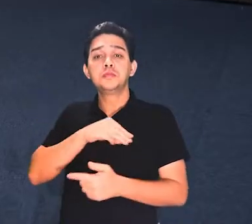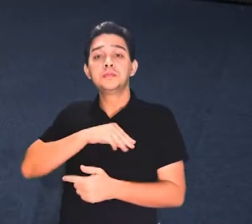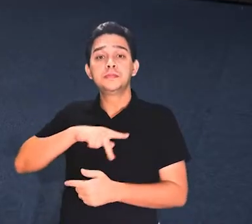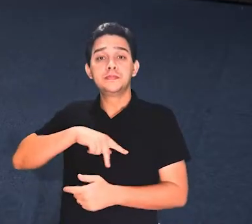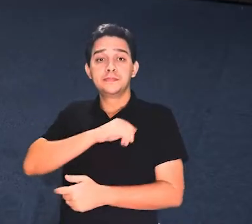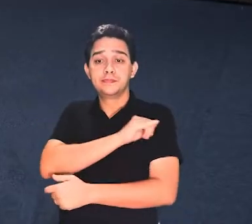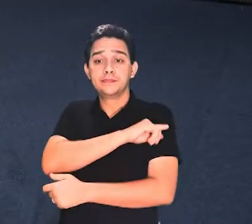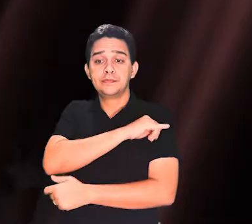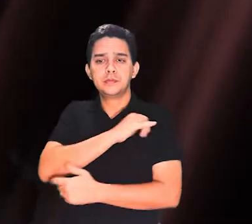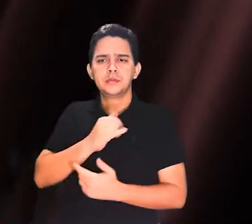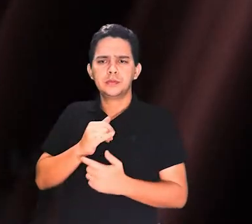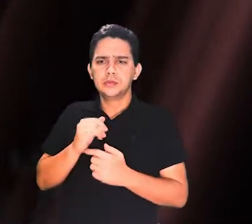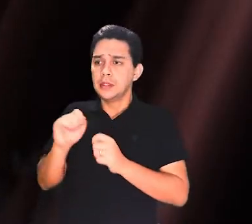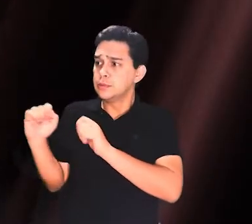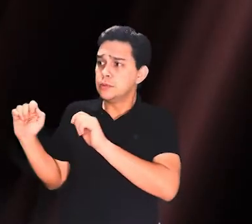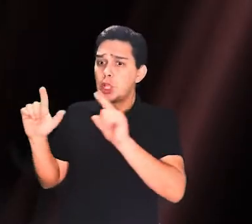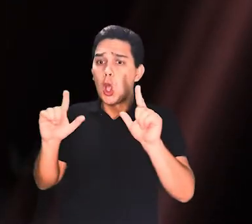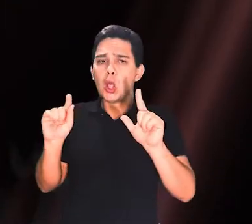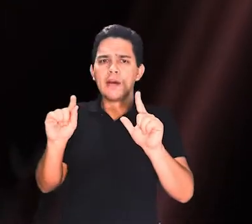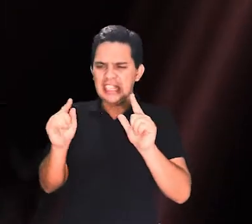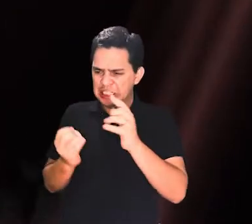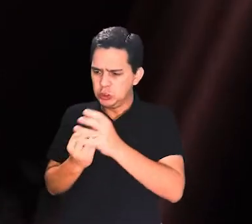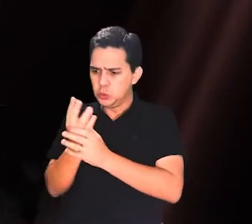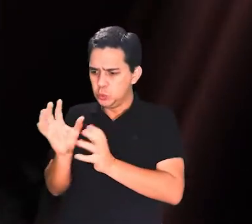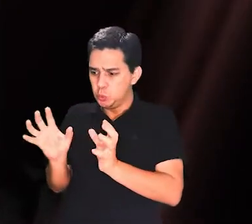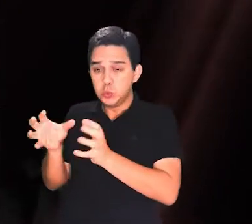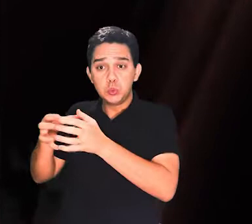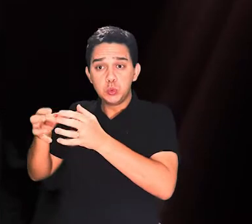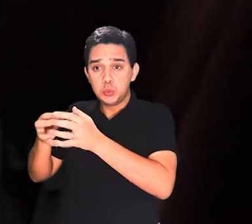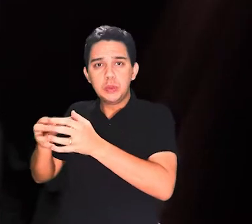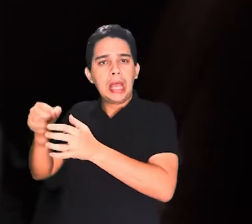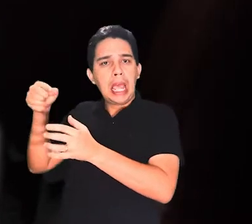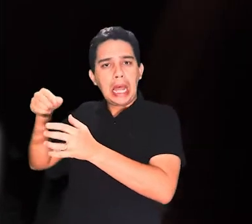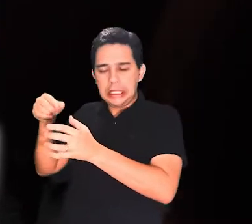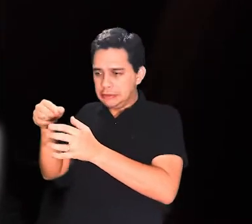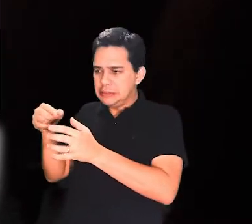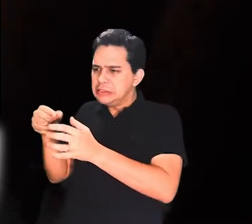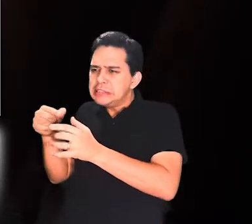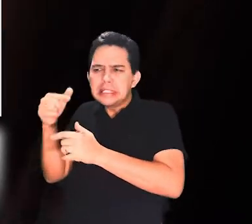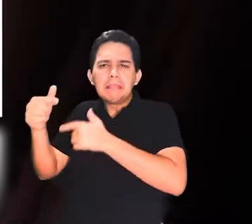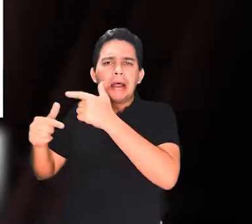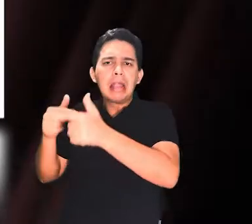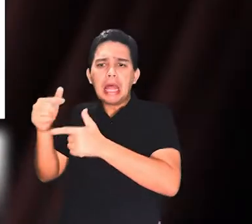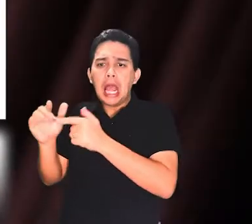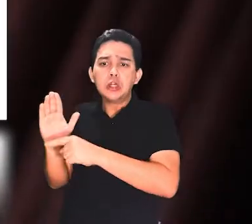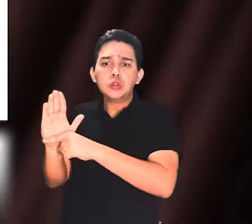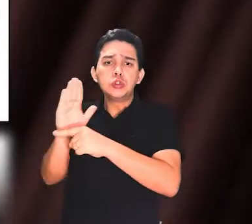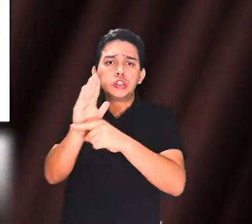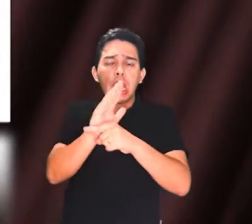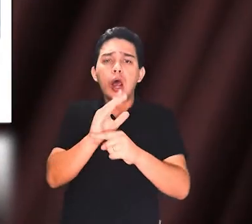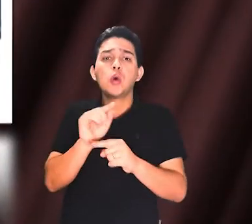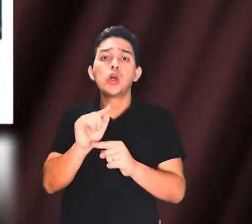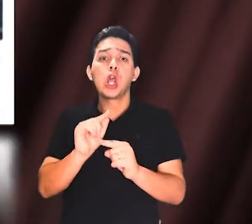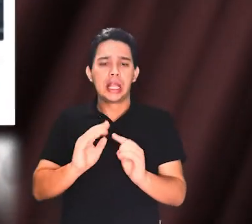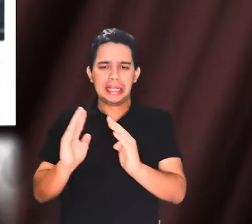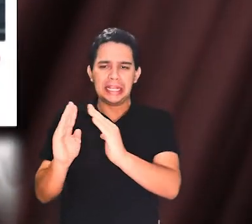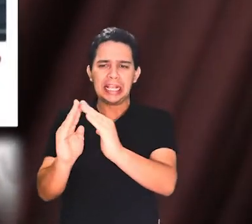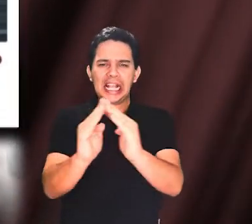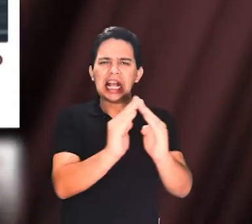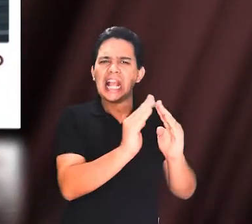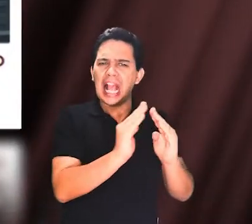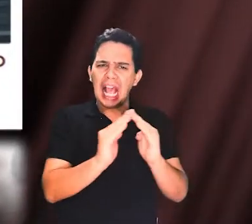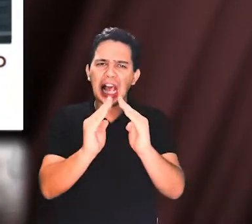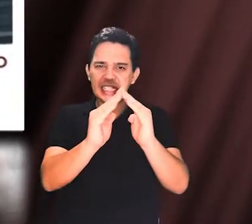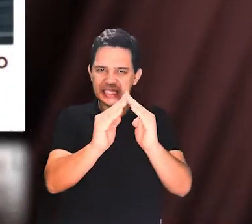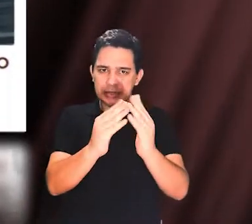reportagem especial sobre a criação da Força Tarefa para atuar especificamente no processo de desinstitucionalização de